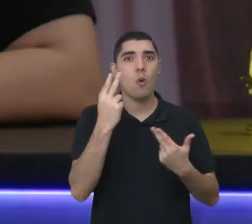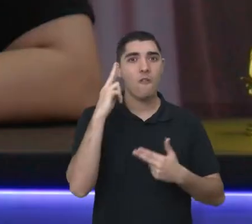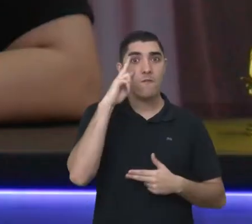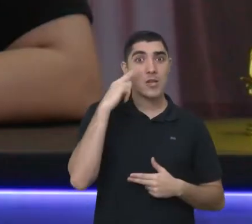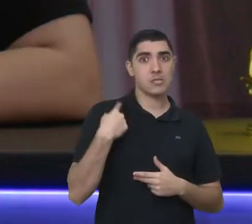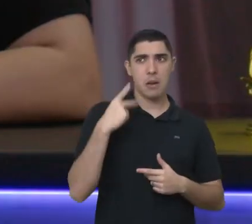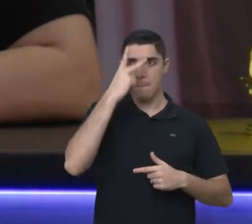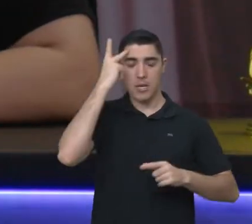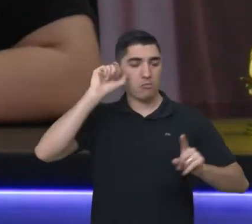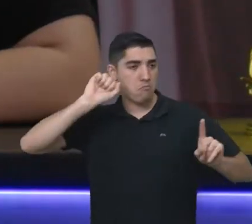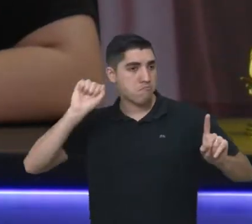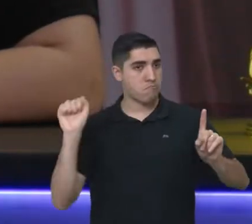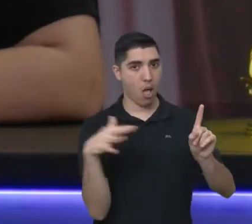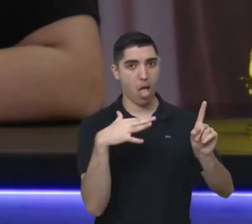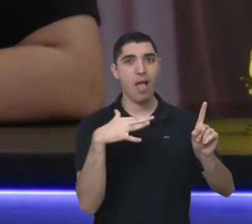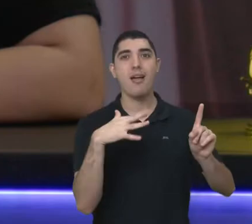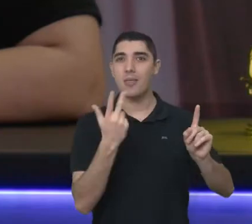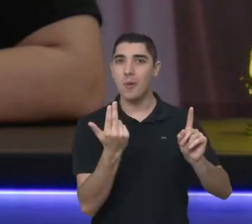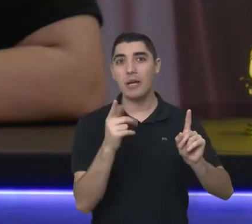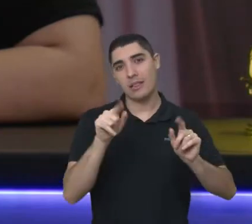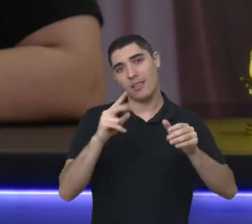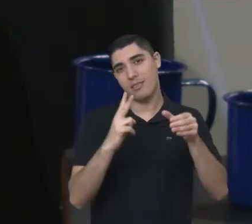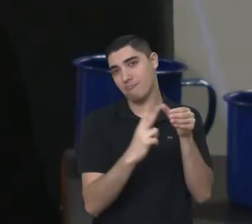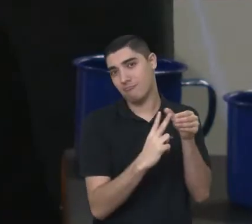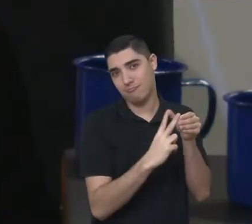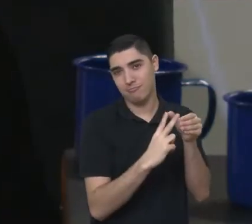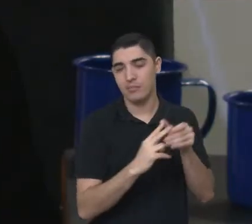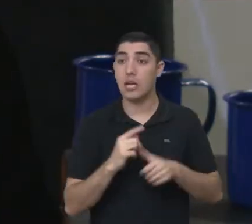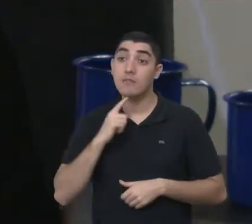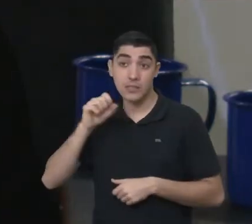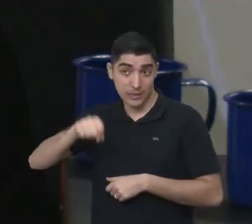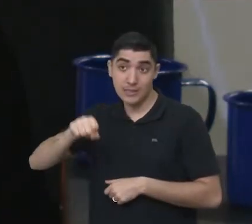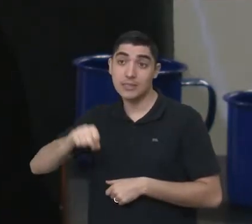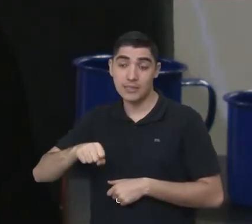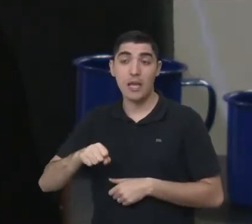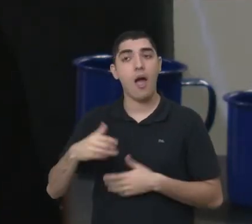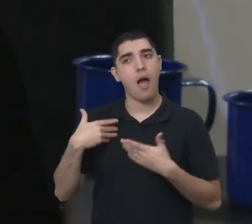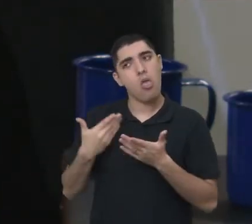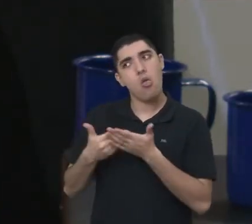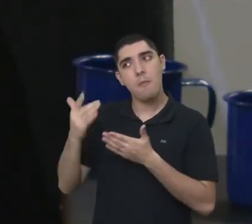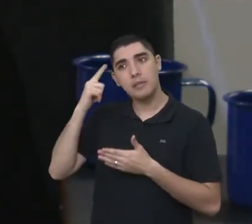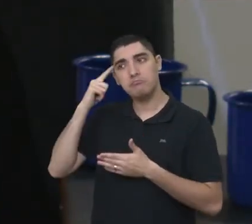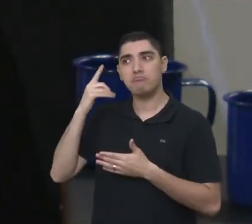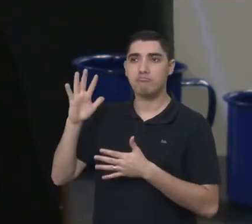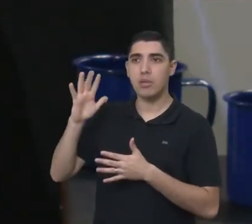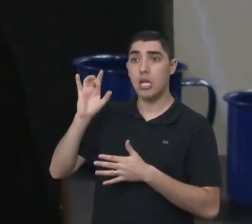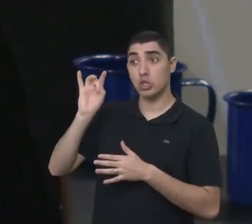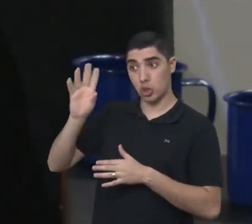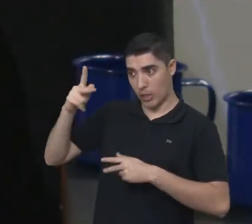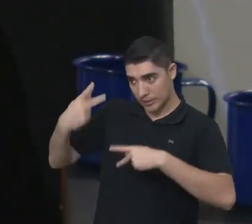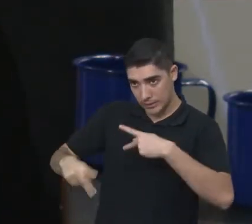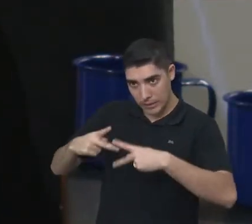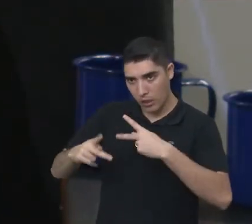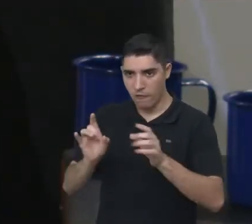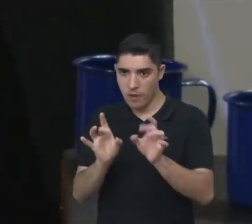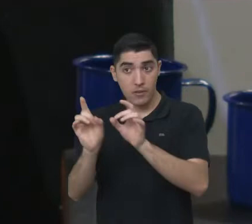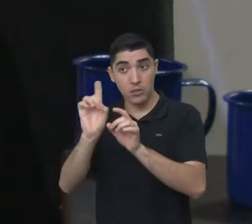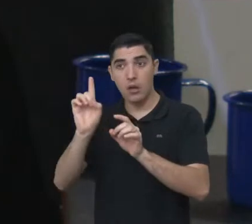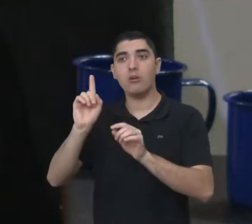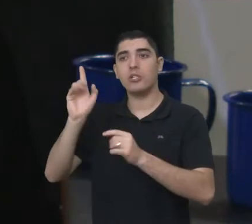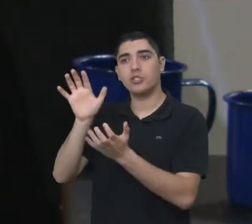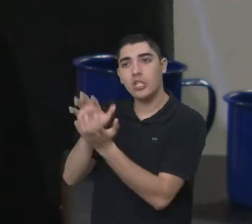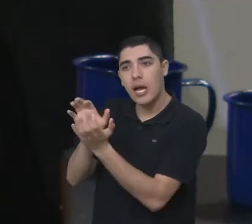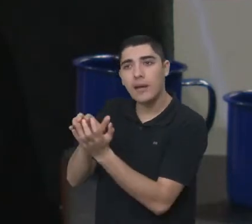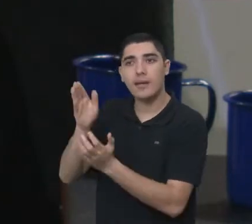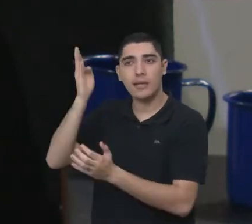visibilidade de uma TV aberta, uma TV Vanguarda. Sim, e tal. Aí eu comecei entregar para o Vale, né? Não só em São José, né?